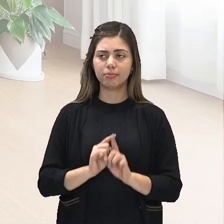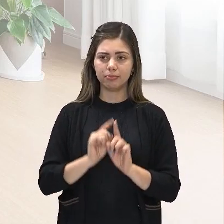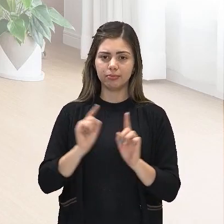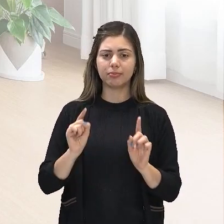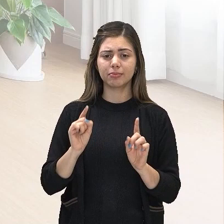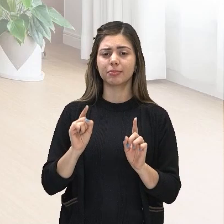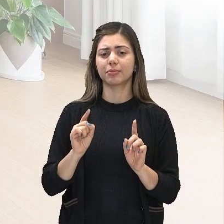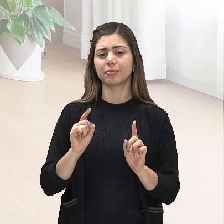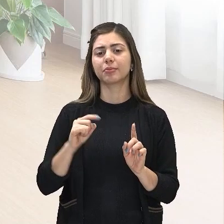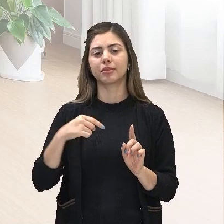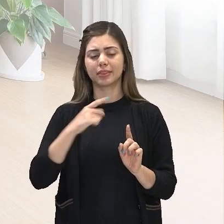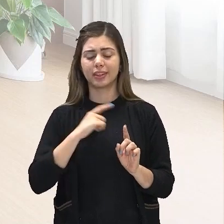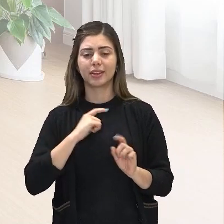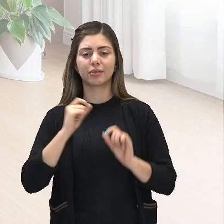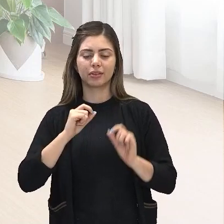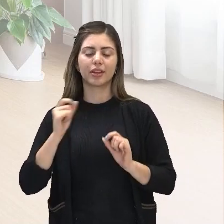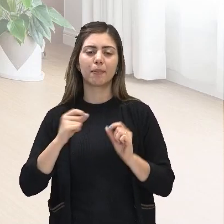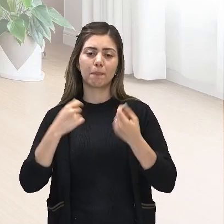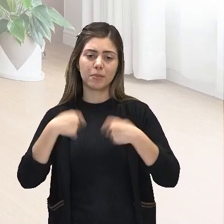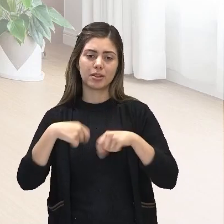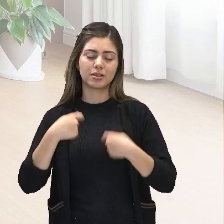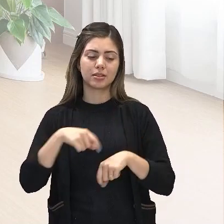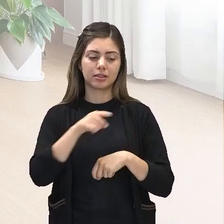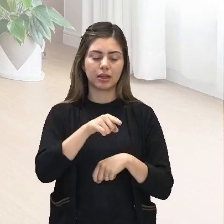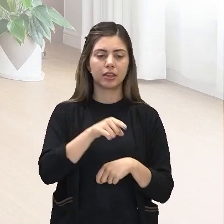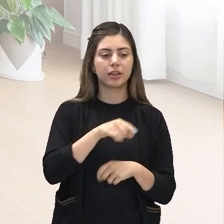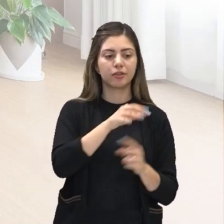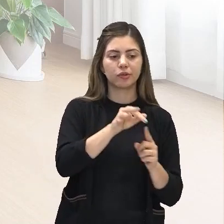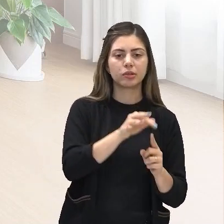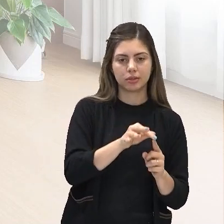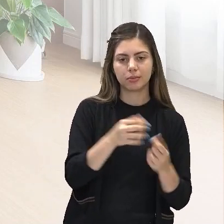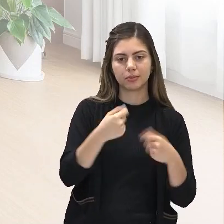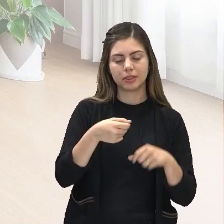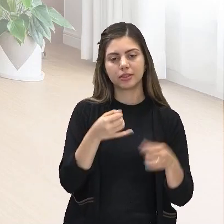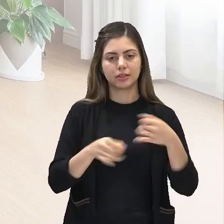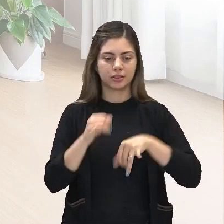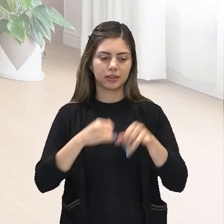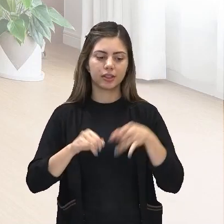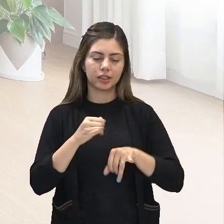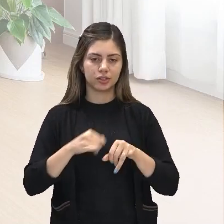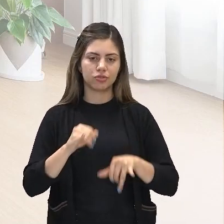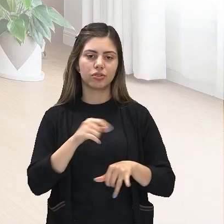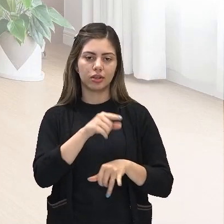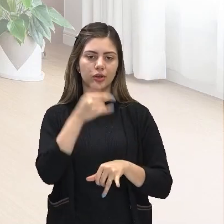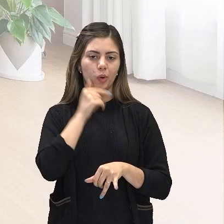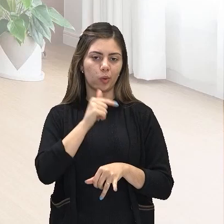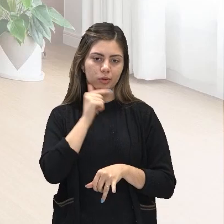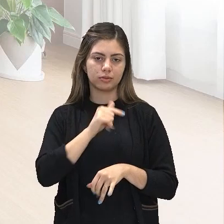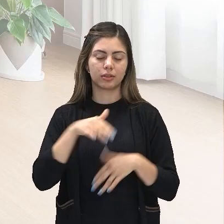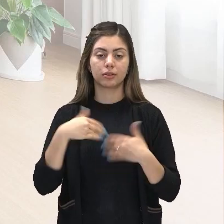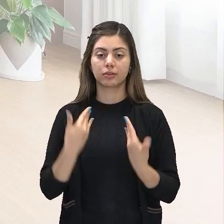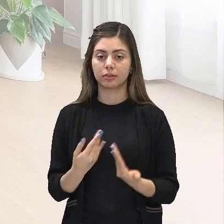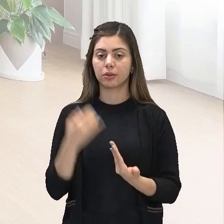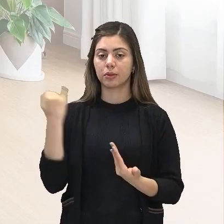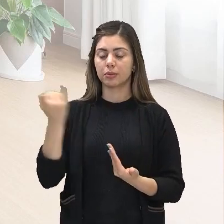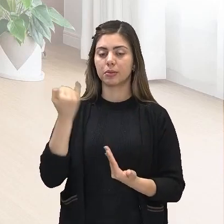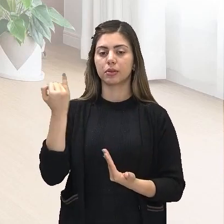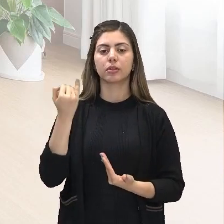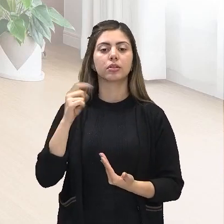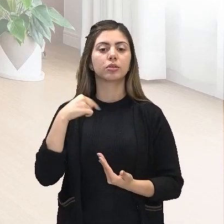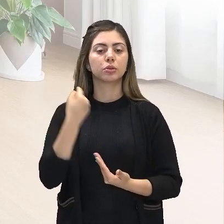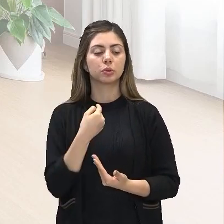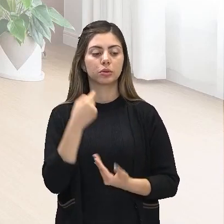estarão conectados aí à energia, vão precisar da energia elétrica para que eles possam funcionar. Então é importante a gente ficar